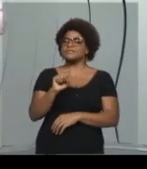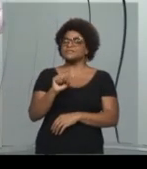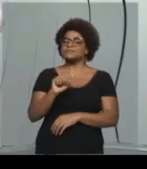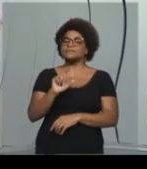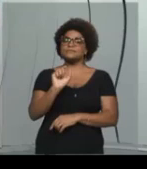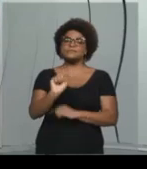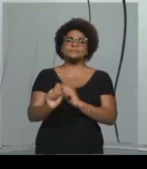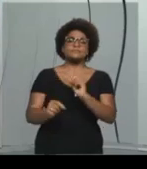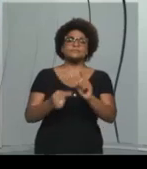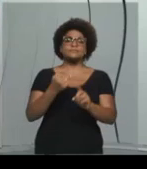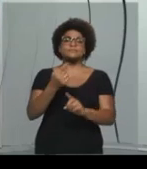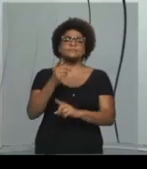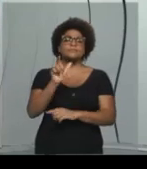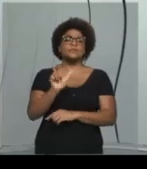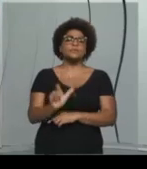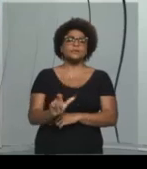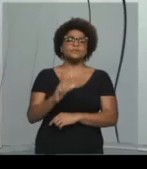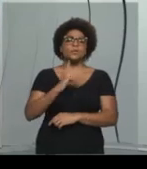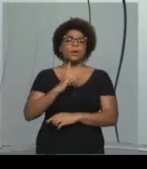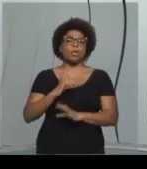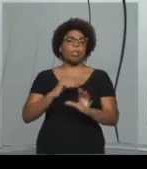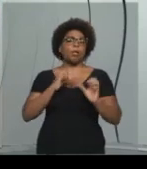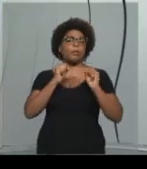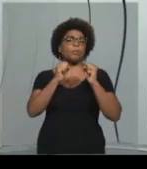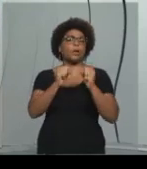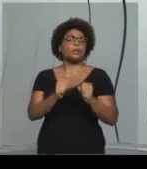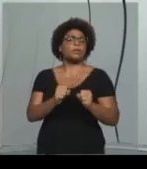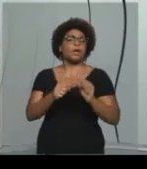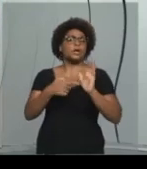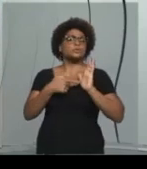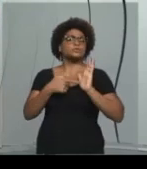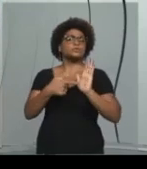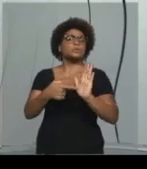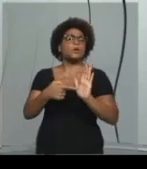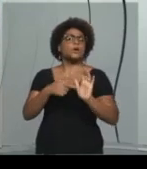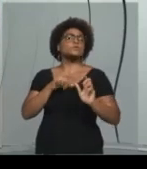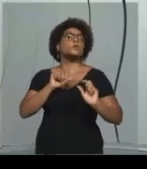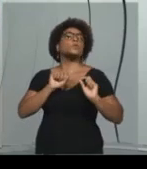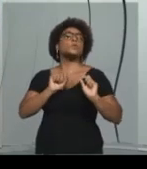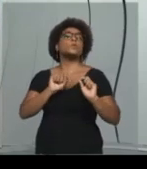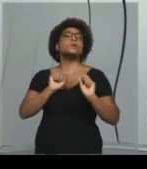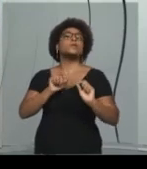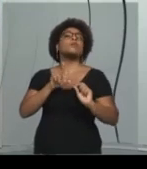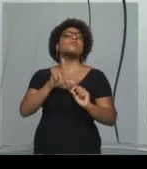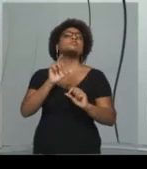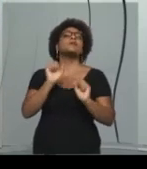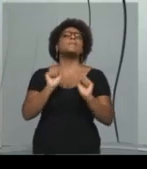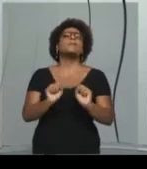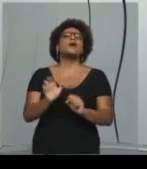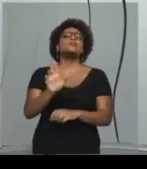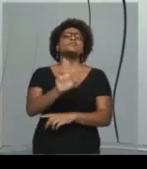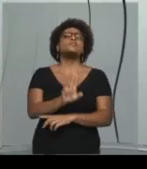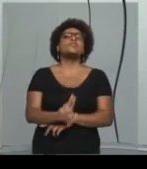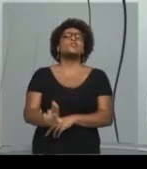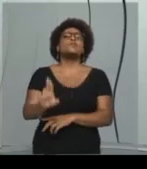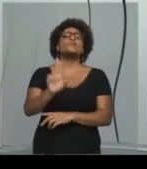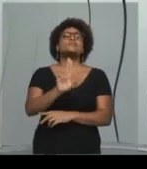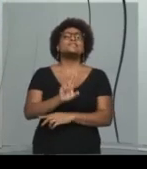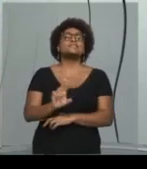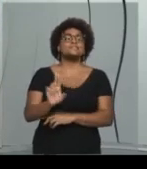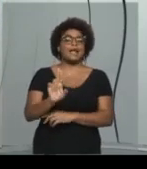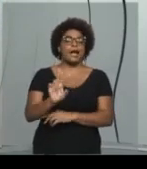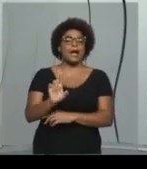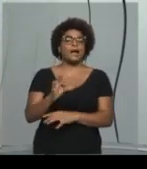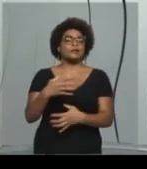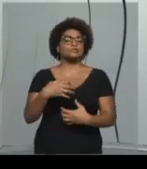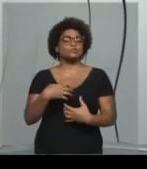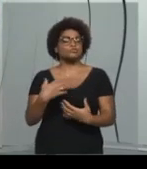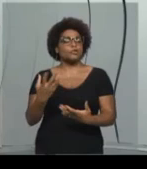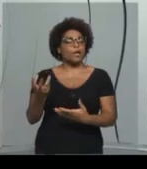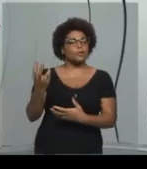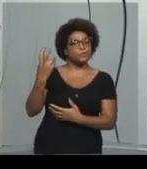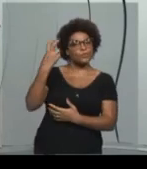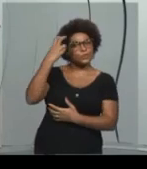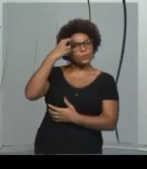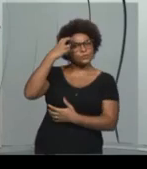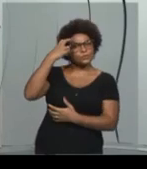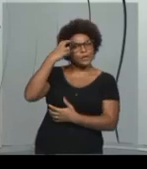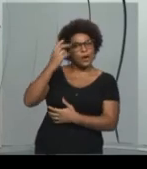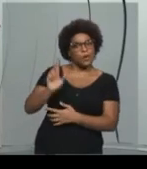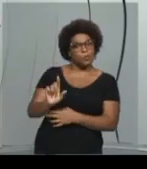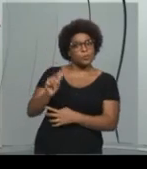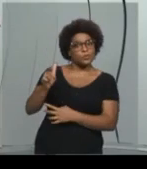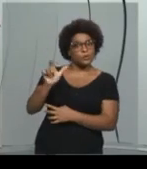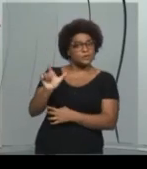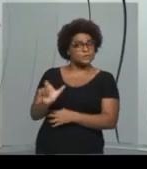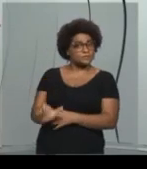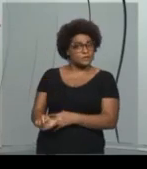critérios, quais são os produtos que podem ser consumidos culturalmente pelas demais pessoas que não possuem